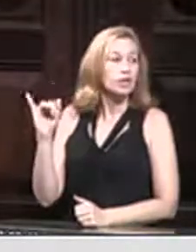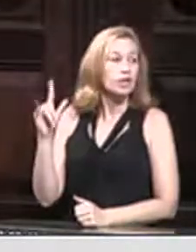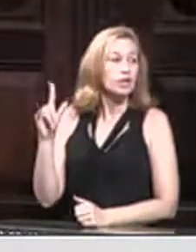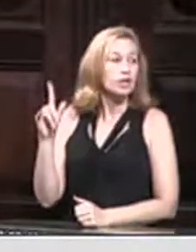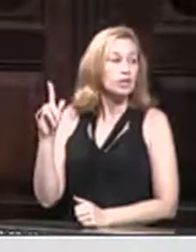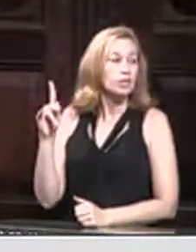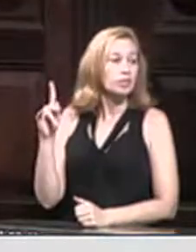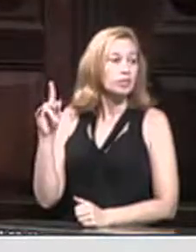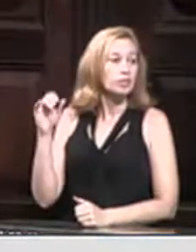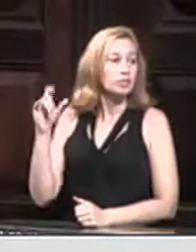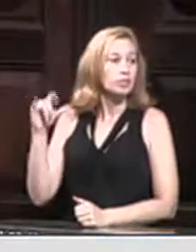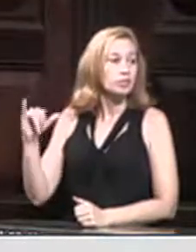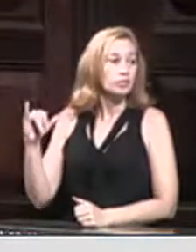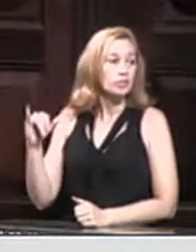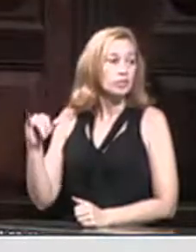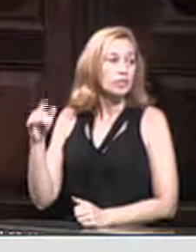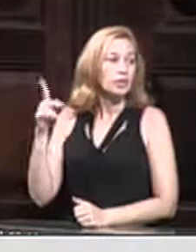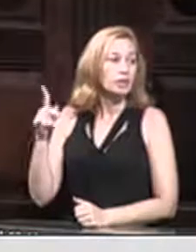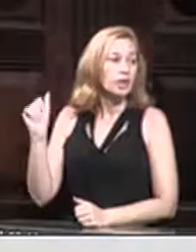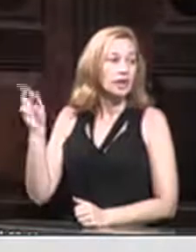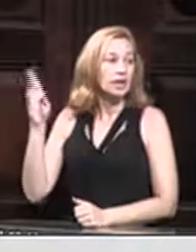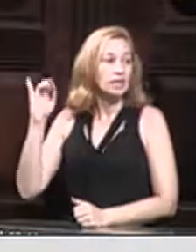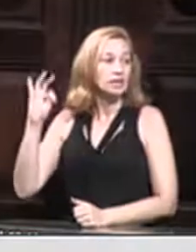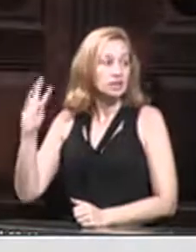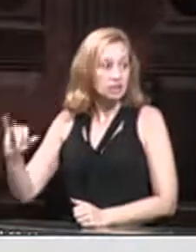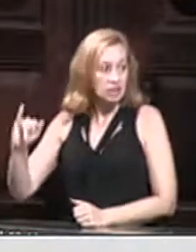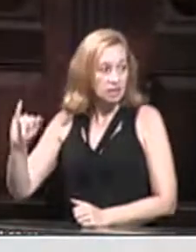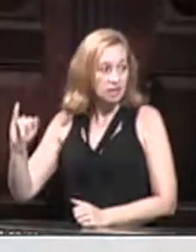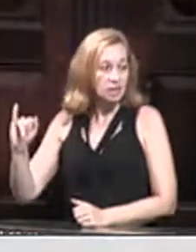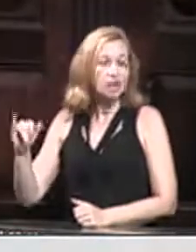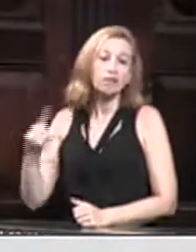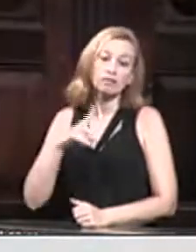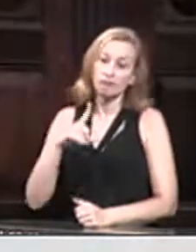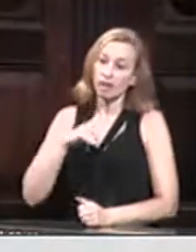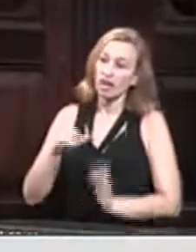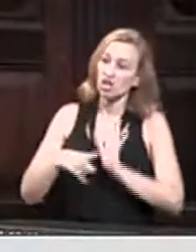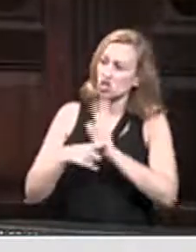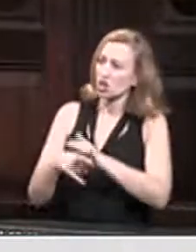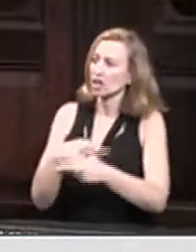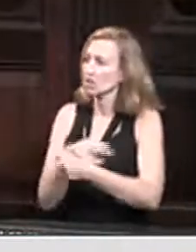tem alimentado vários apetites